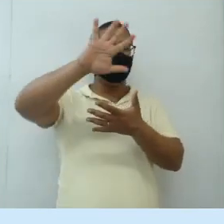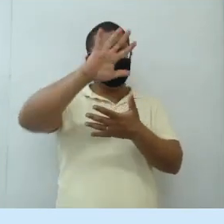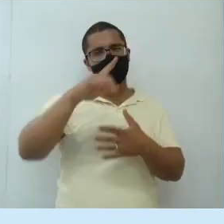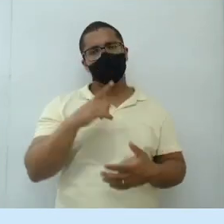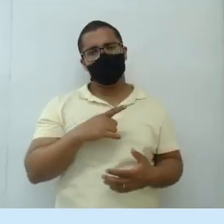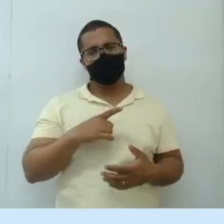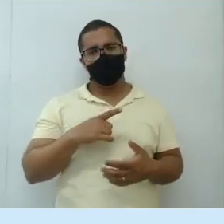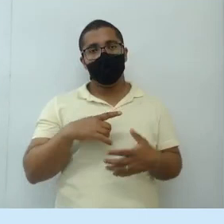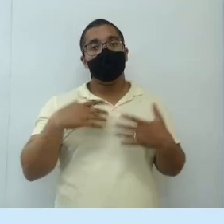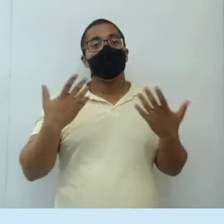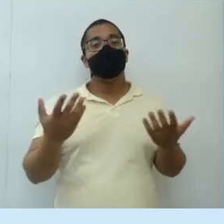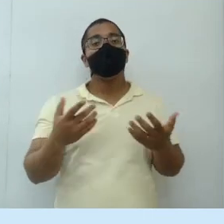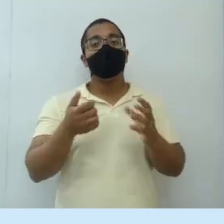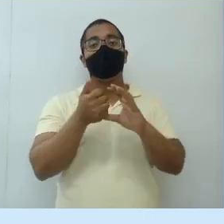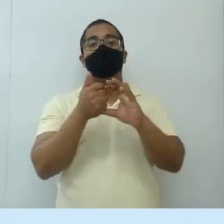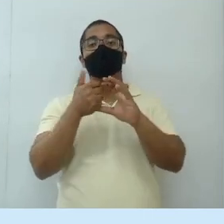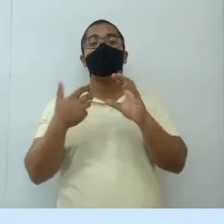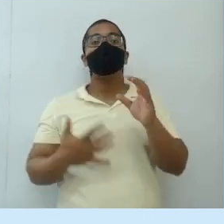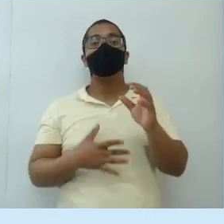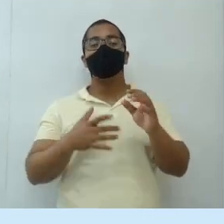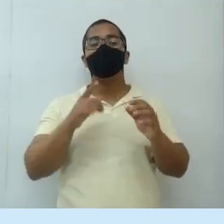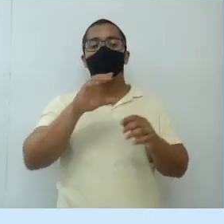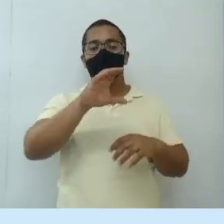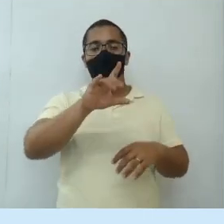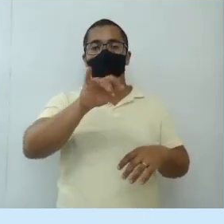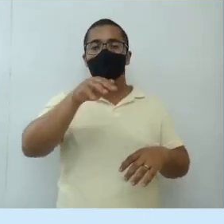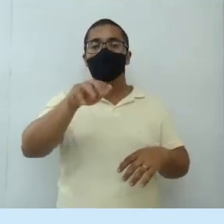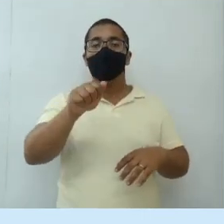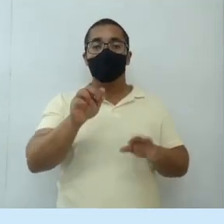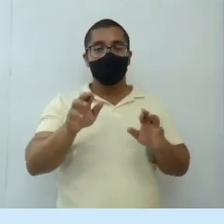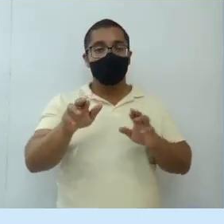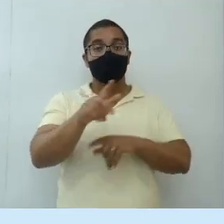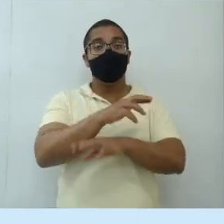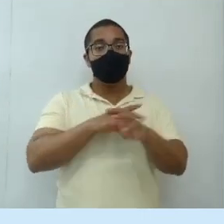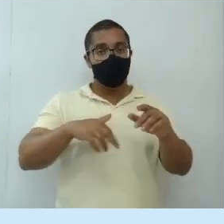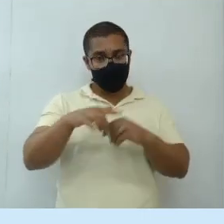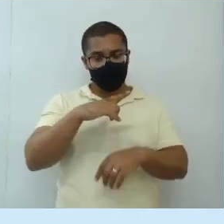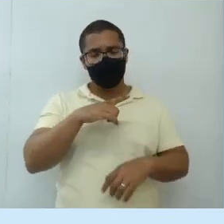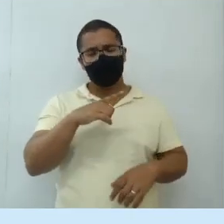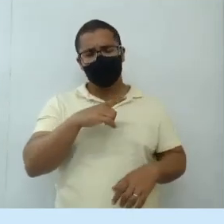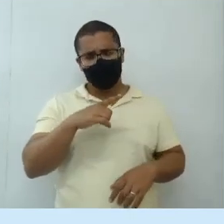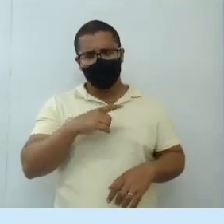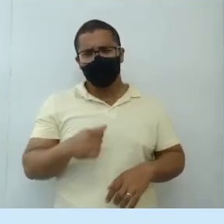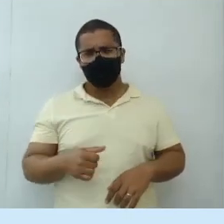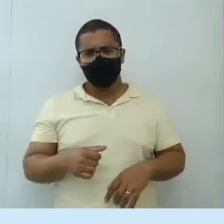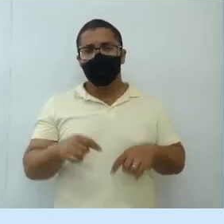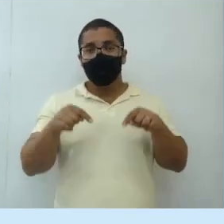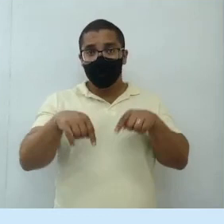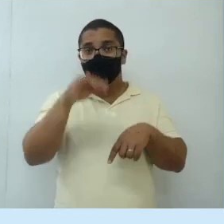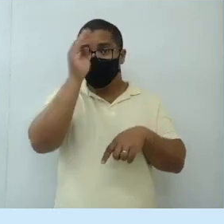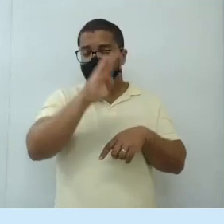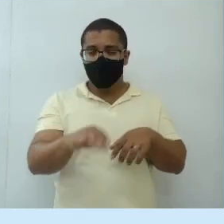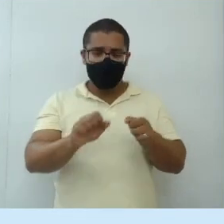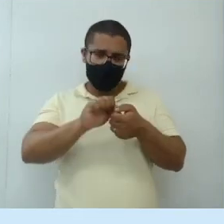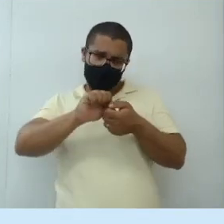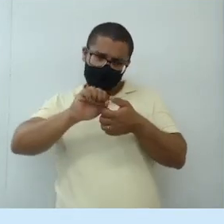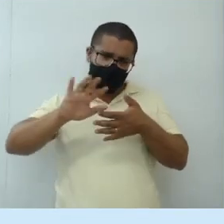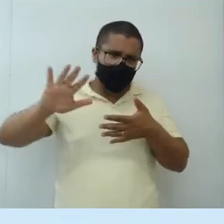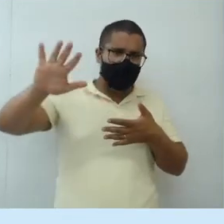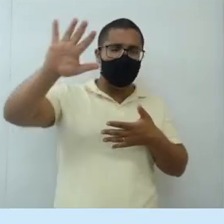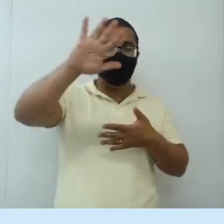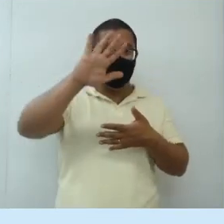e vai dar características climáticas diferentes além do nosso país é um país extenso